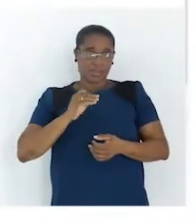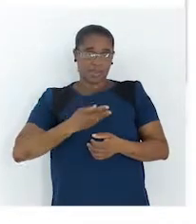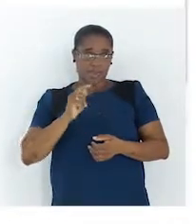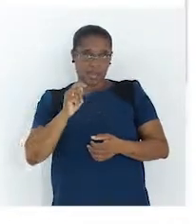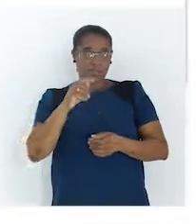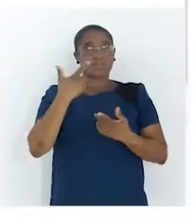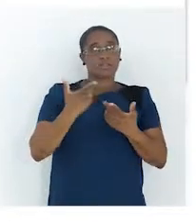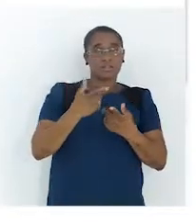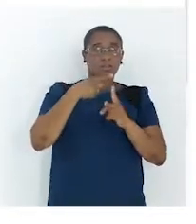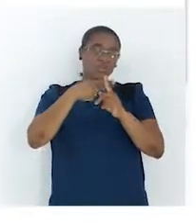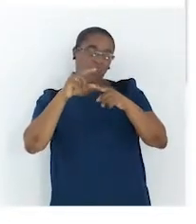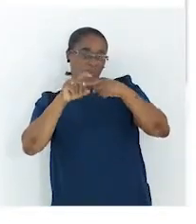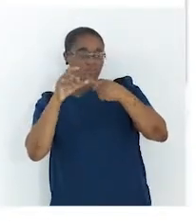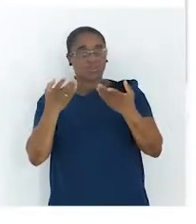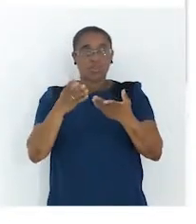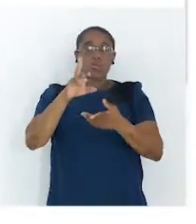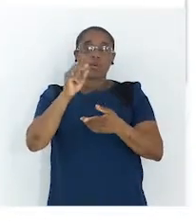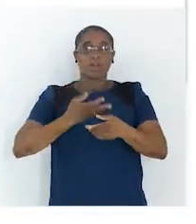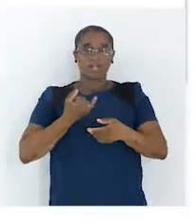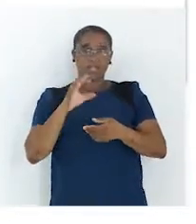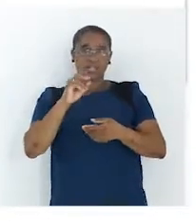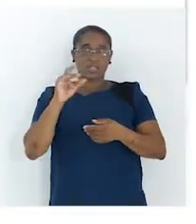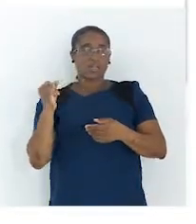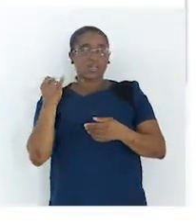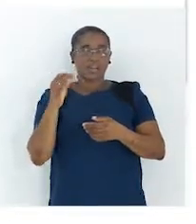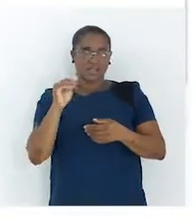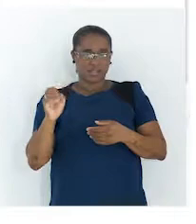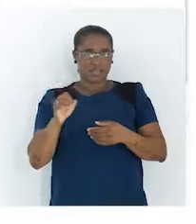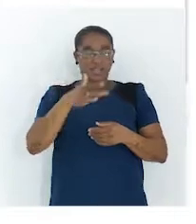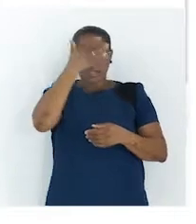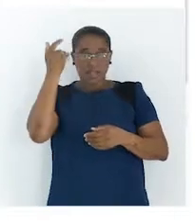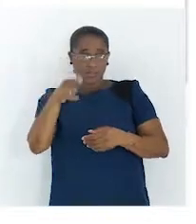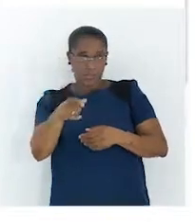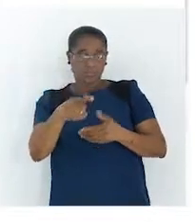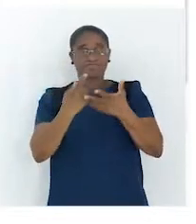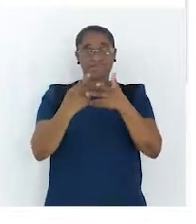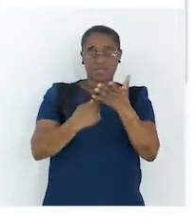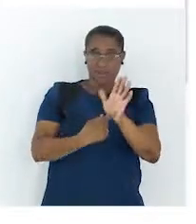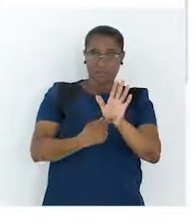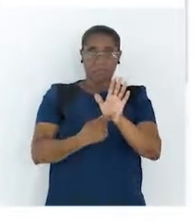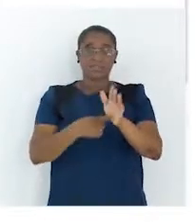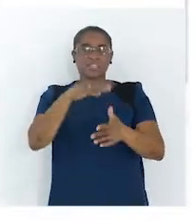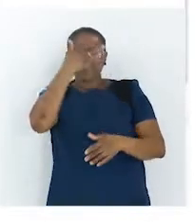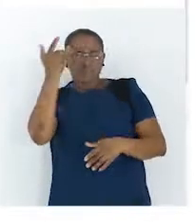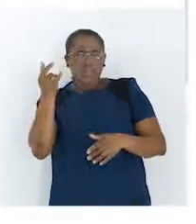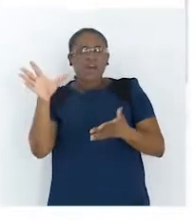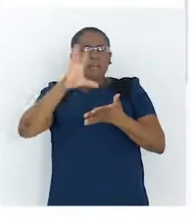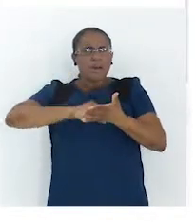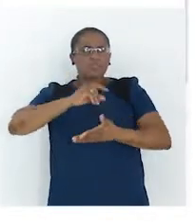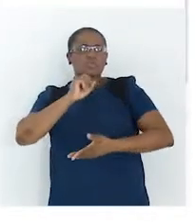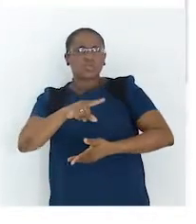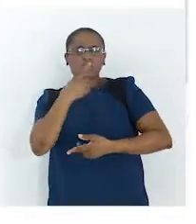um exemplo deste simplifica o máximo possível cada um dos